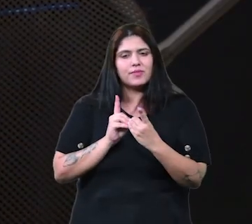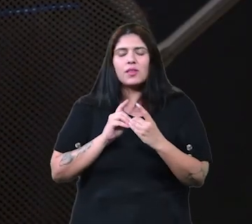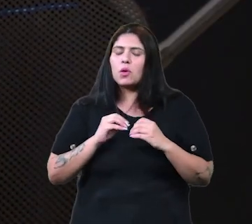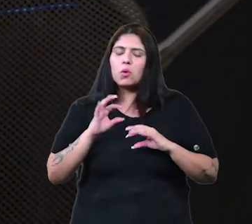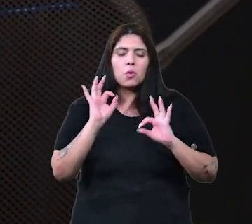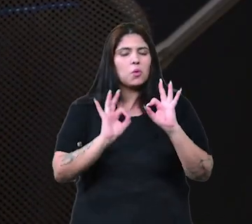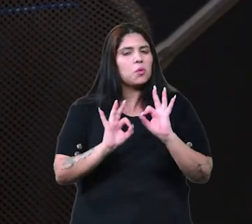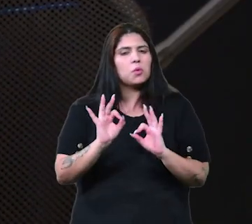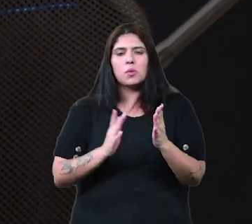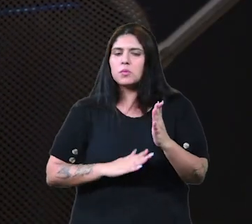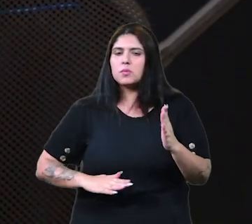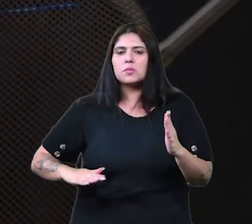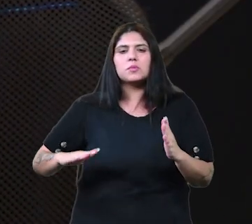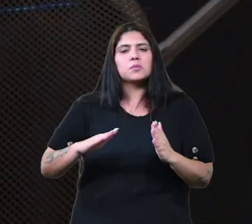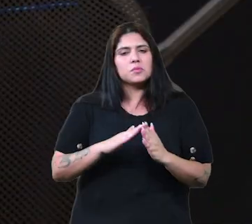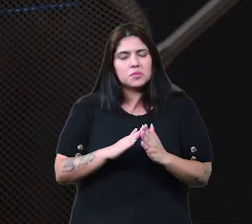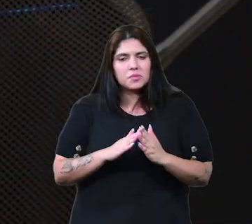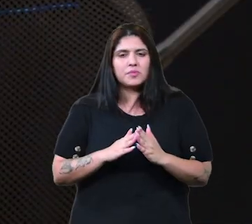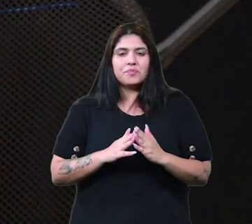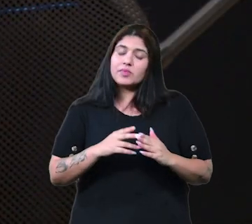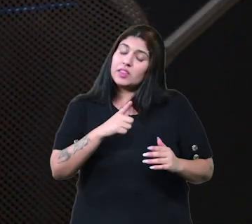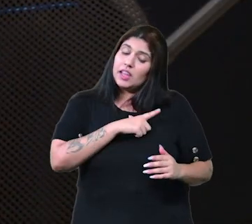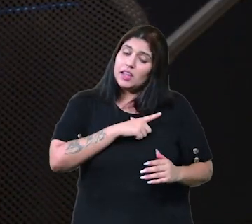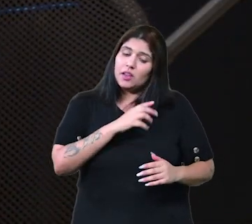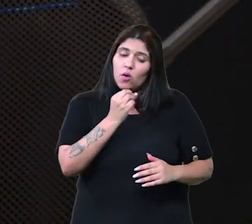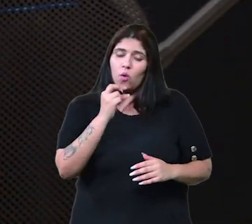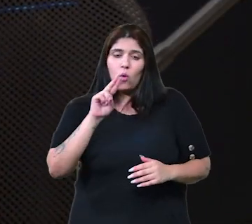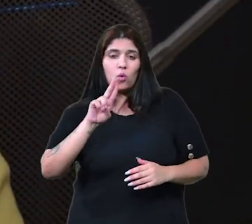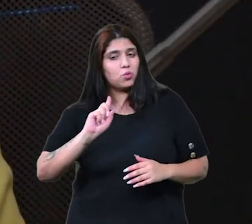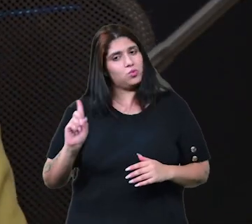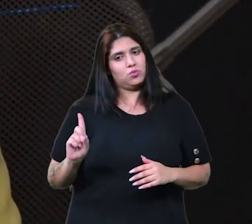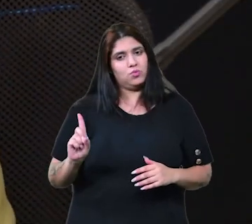essa análise, se tem ou não tem hospitalidade ali.